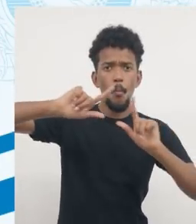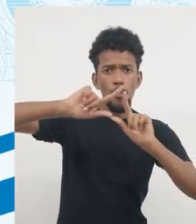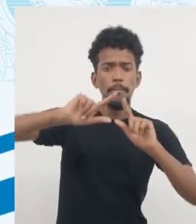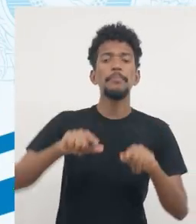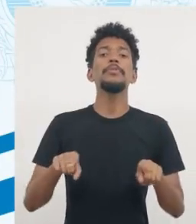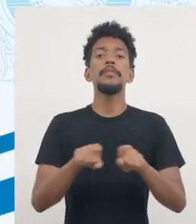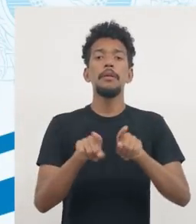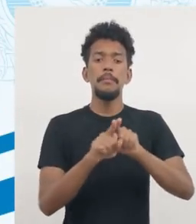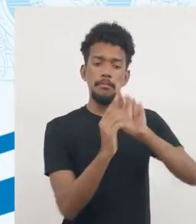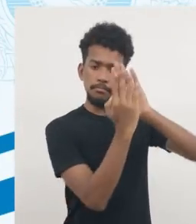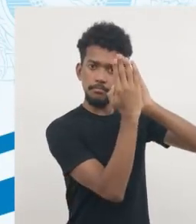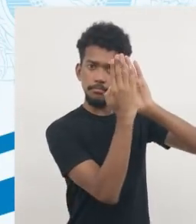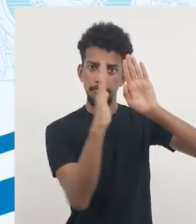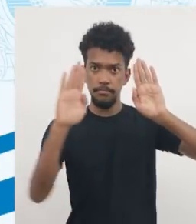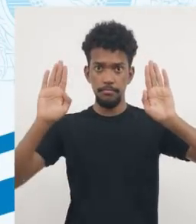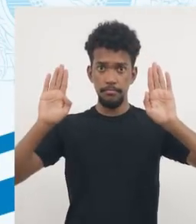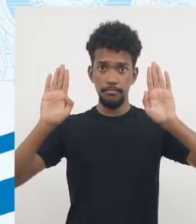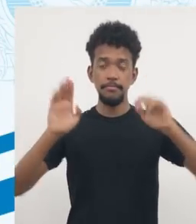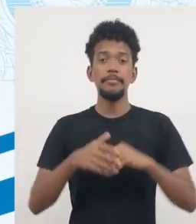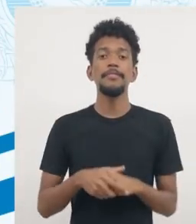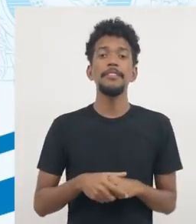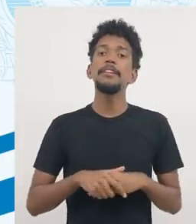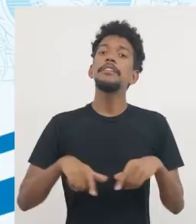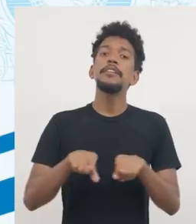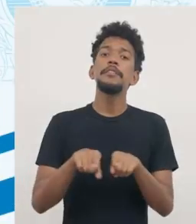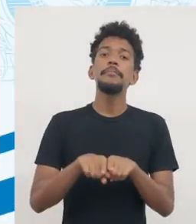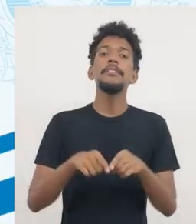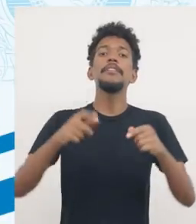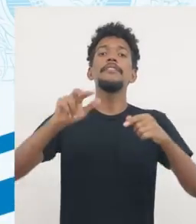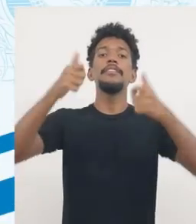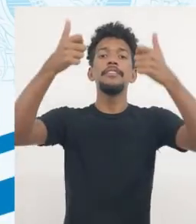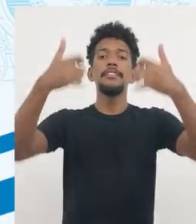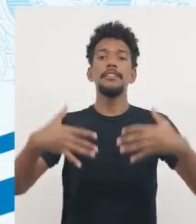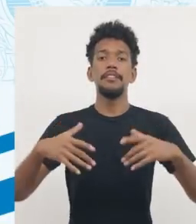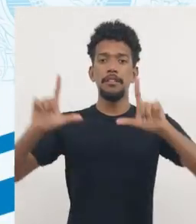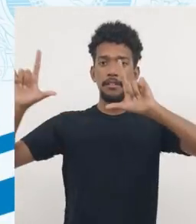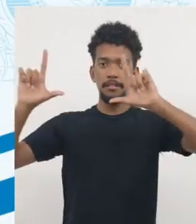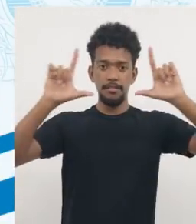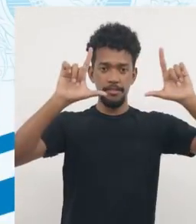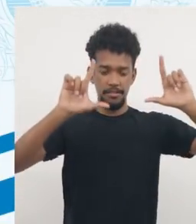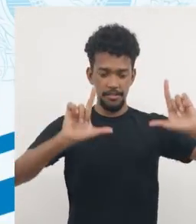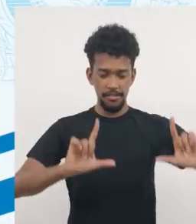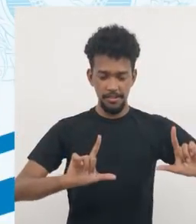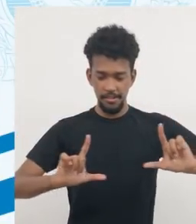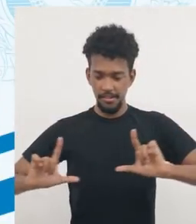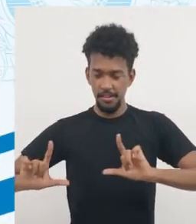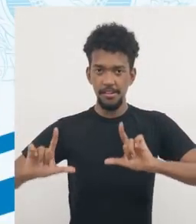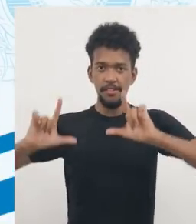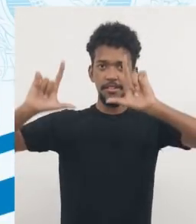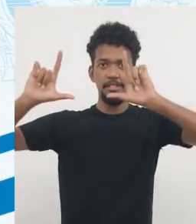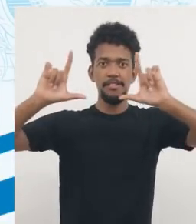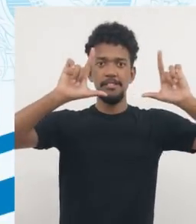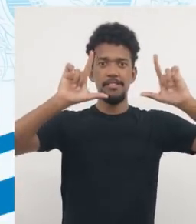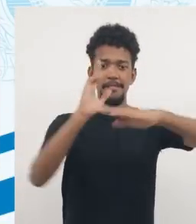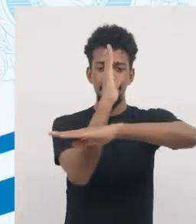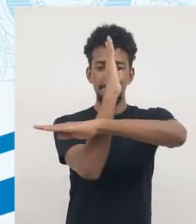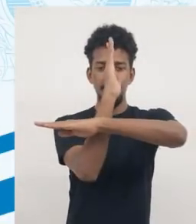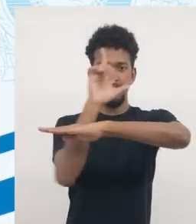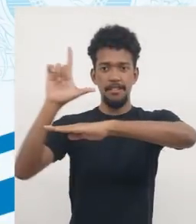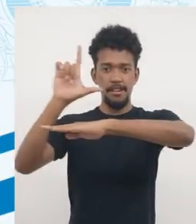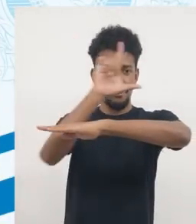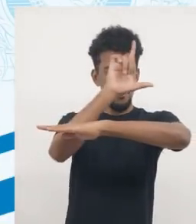também sobre a reflexão, iremos falar por último sobre a translação de polígonos no